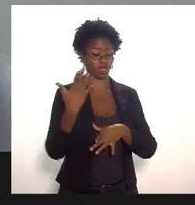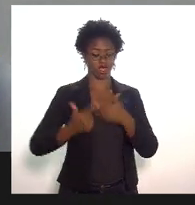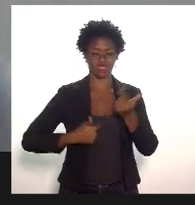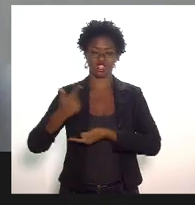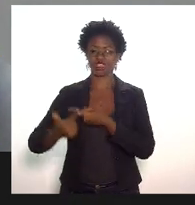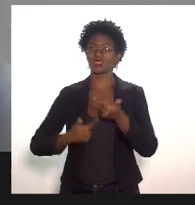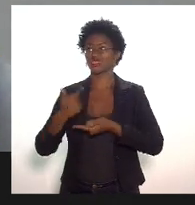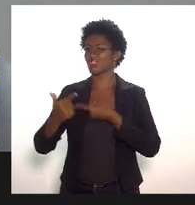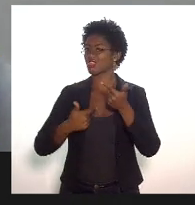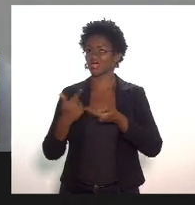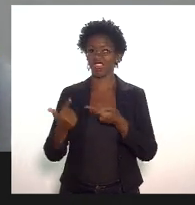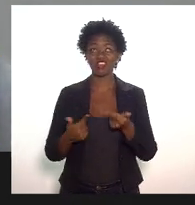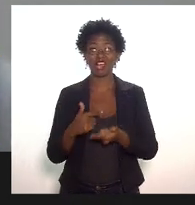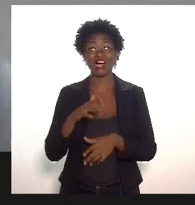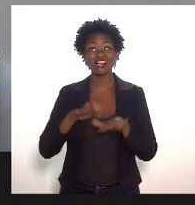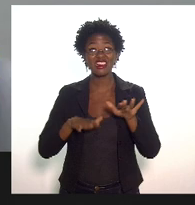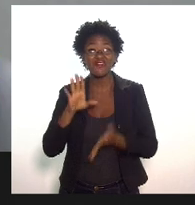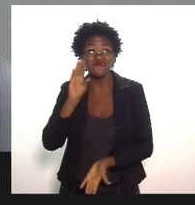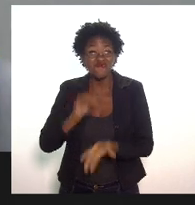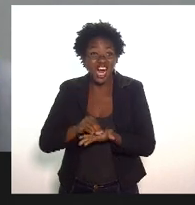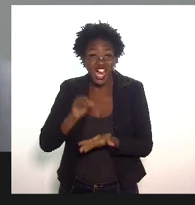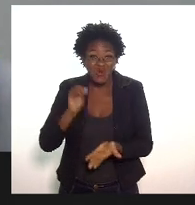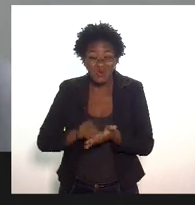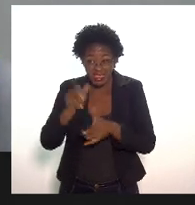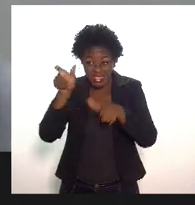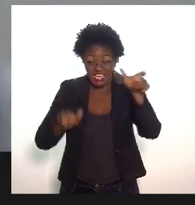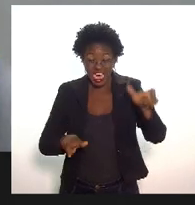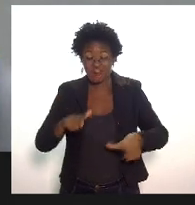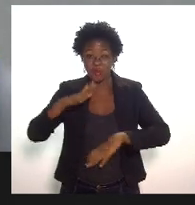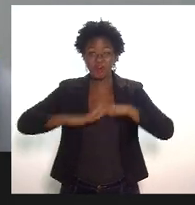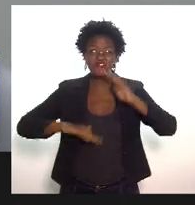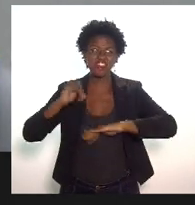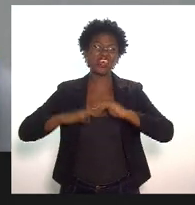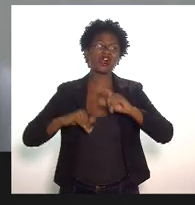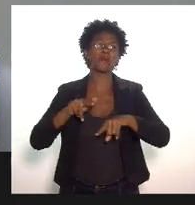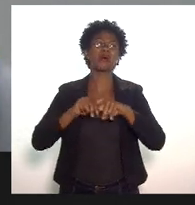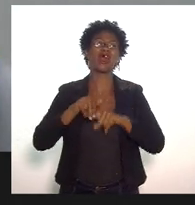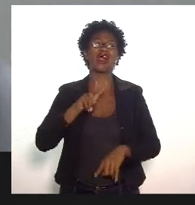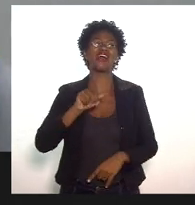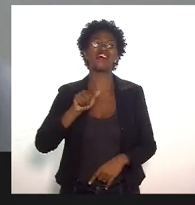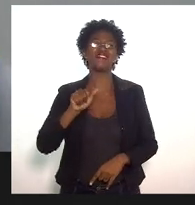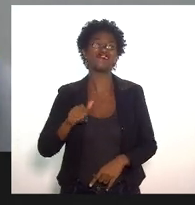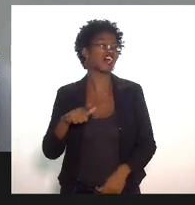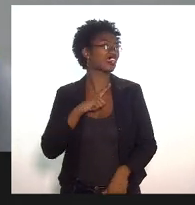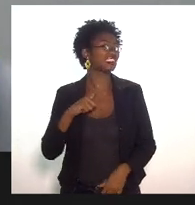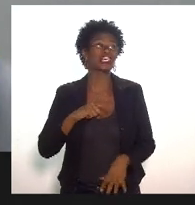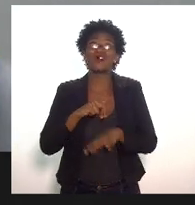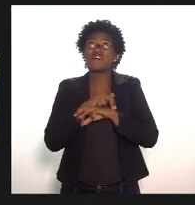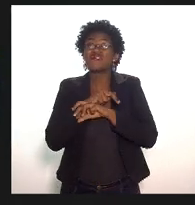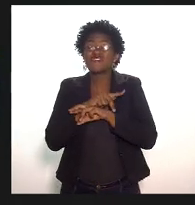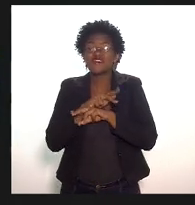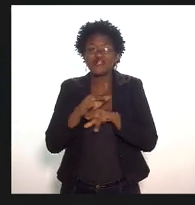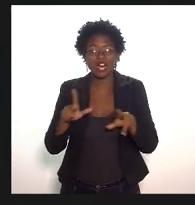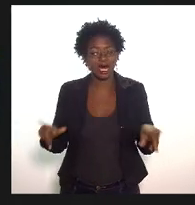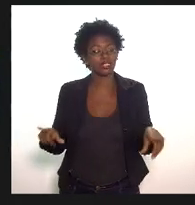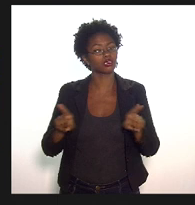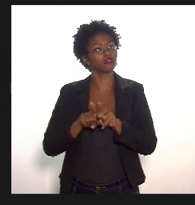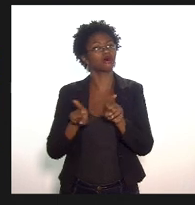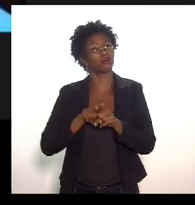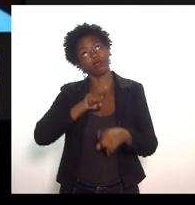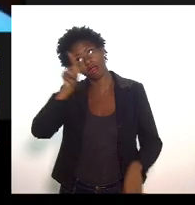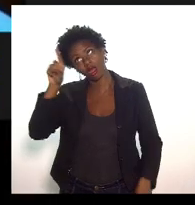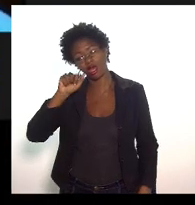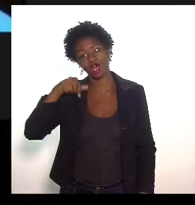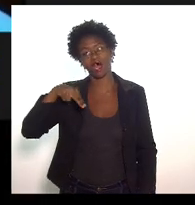de mão de obra. A deputada Célia Jordão é do município de Angra dos Reis, que também tem uma participação importante da